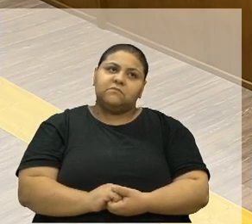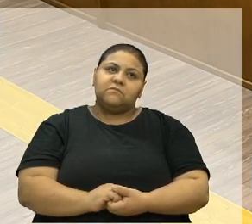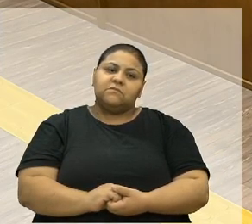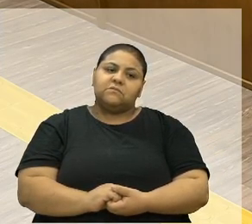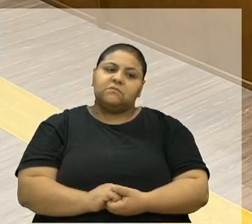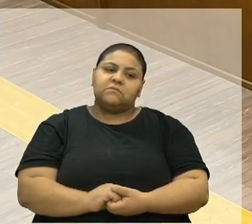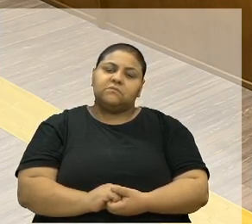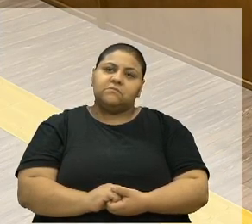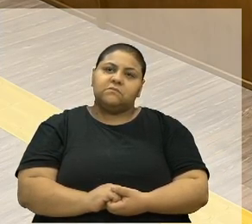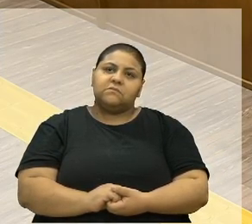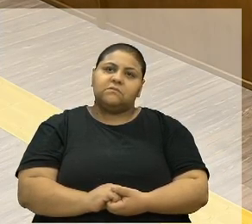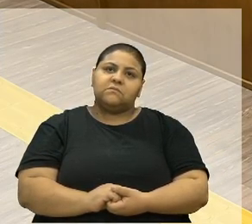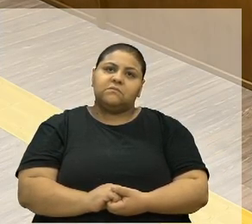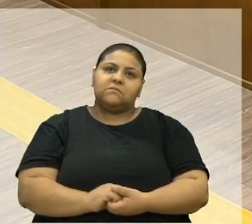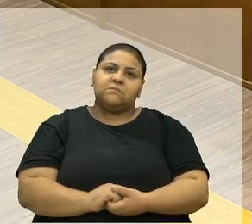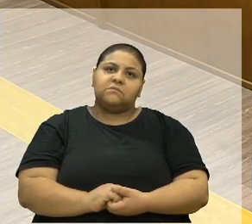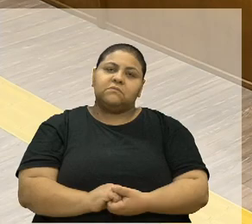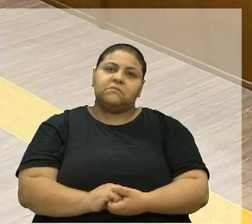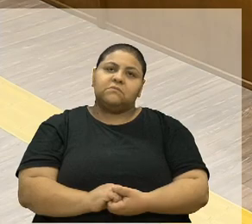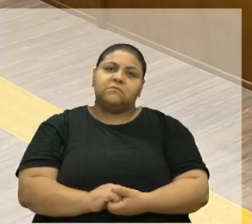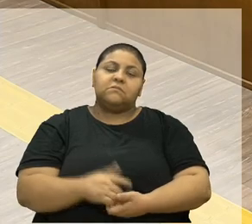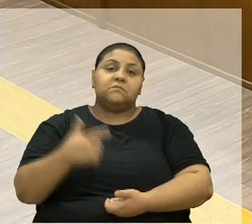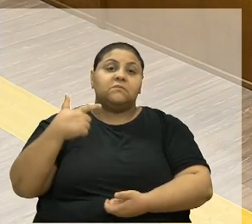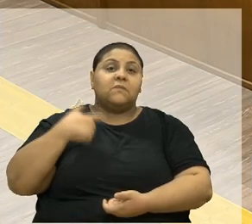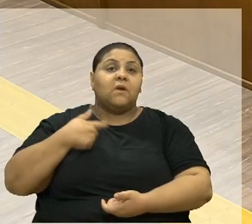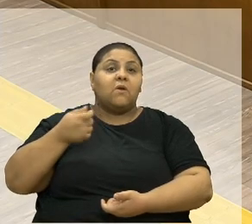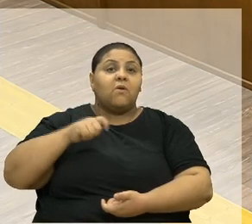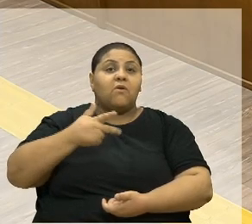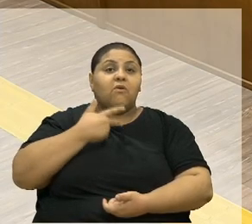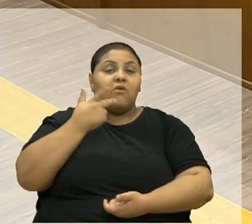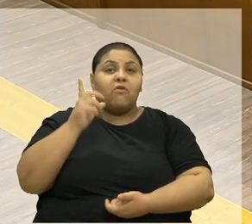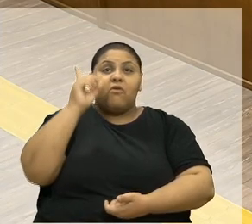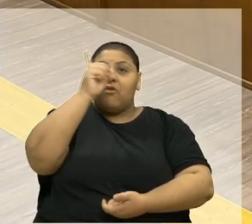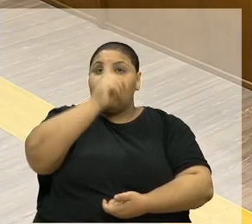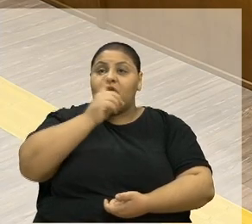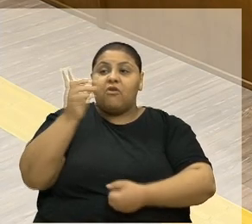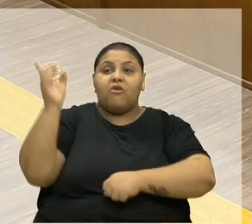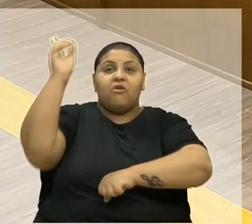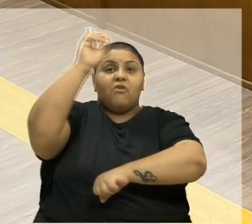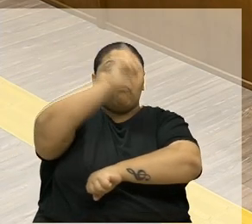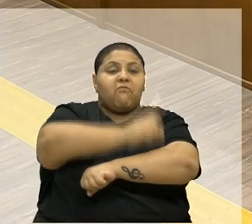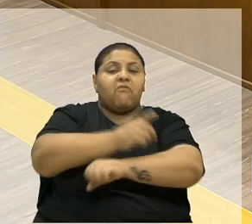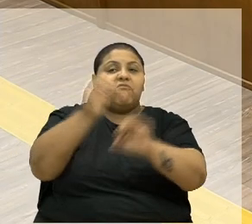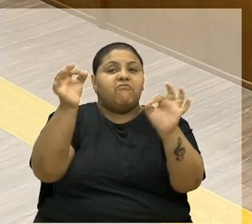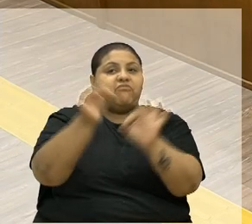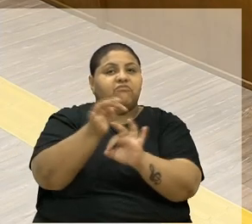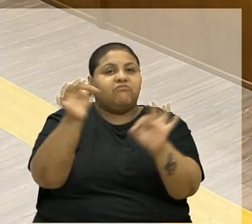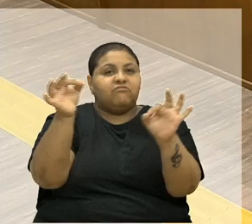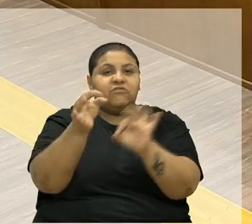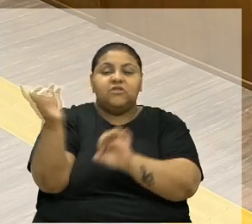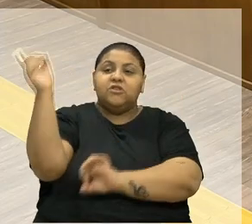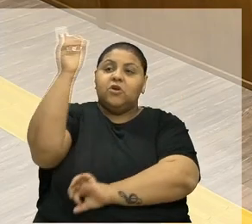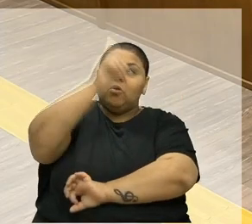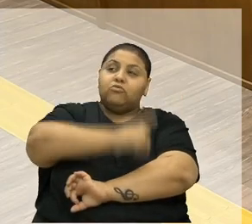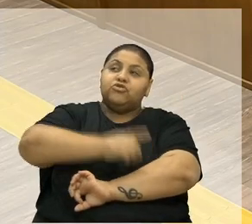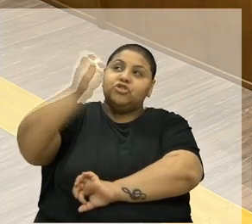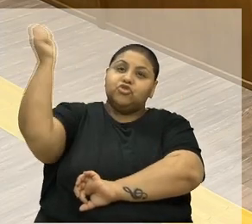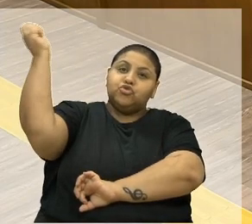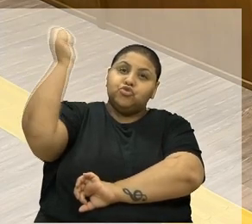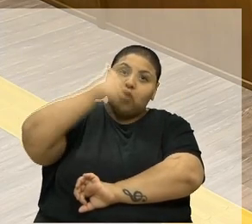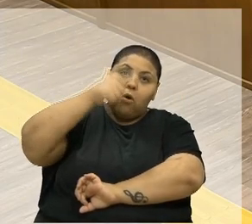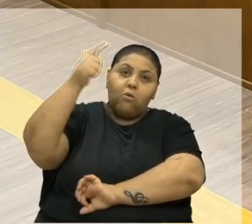estão vereadora Marissol eu preciso dizer que domingo foi um dia espetacular um dia de sol